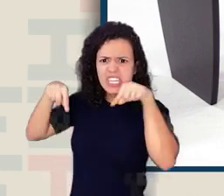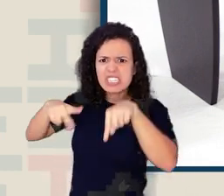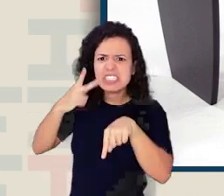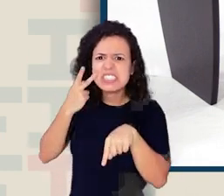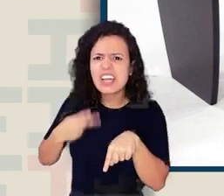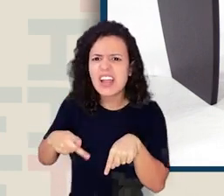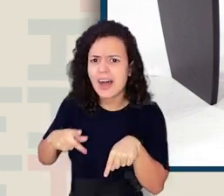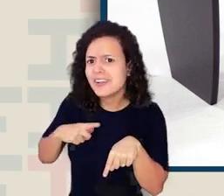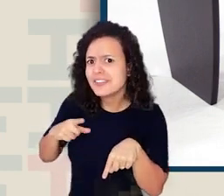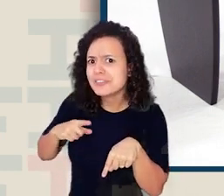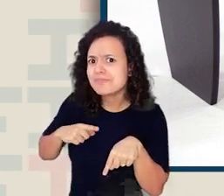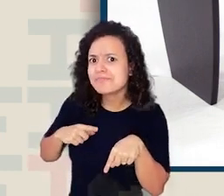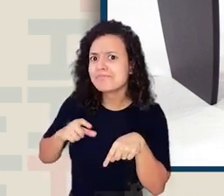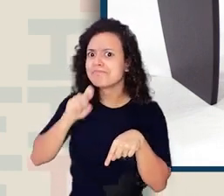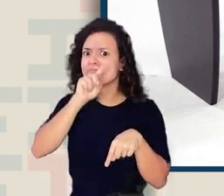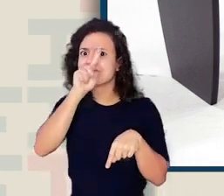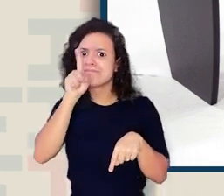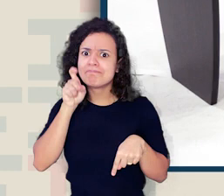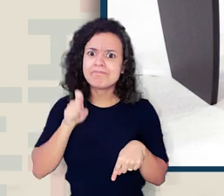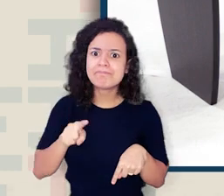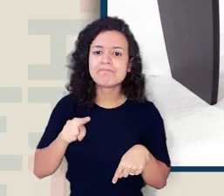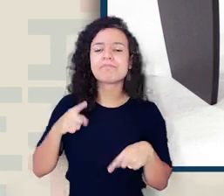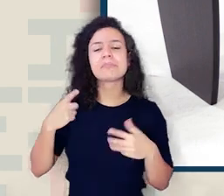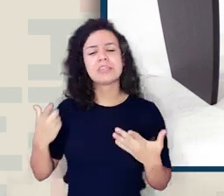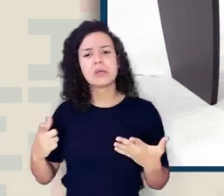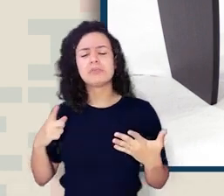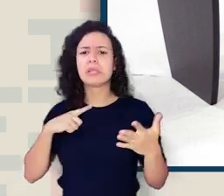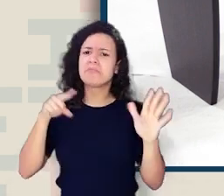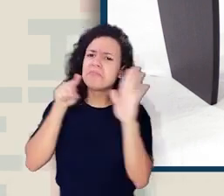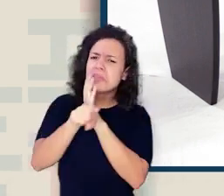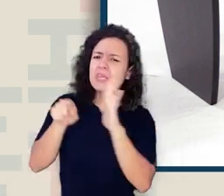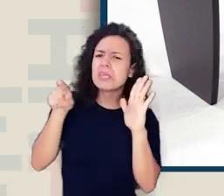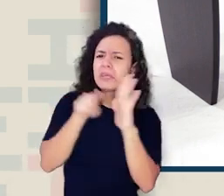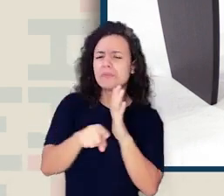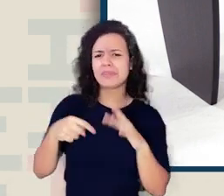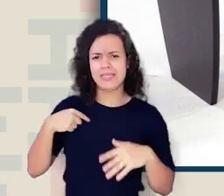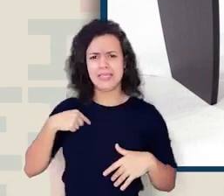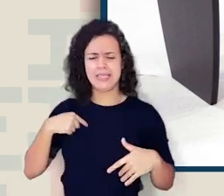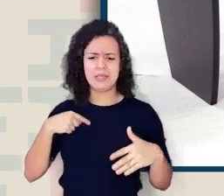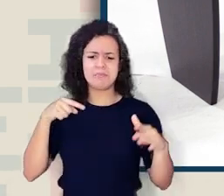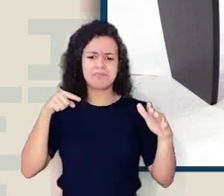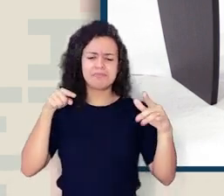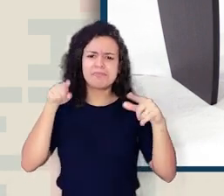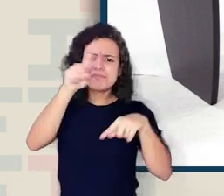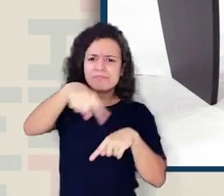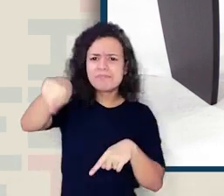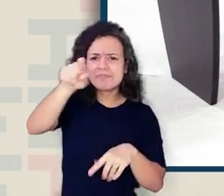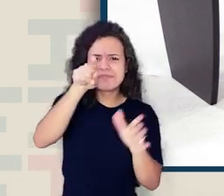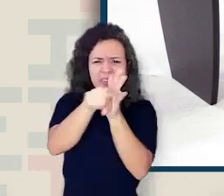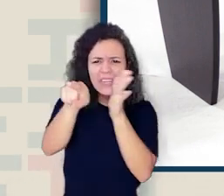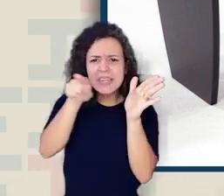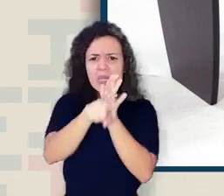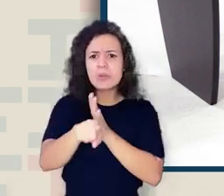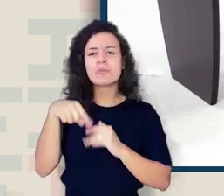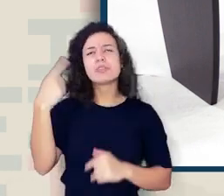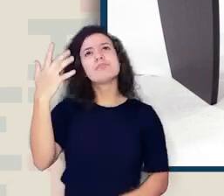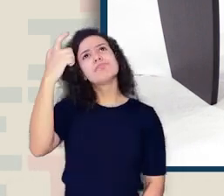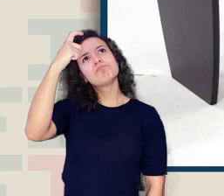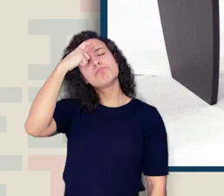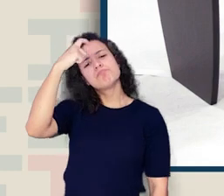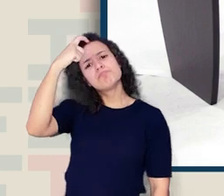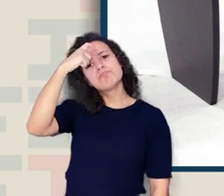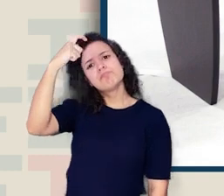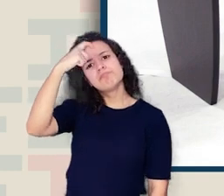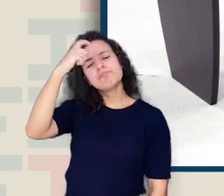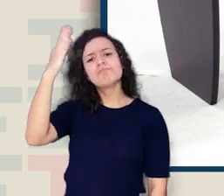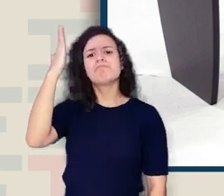de maracatu do Ceará? Então, essas considerações iniciais que eu faço é para que a gente possa